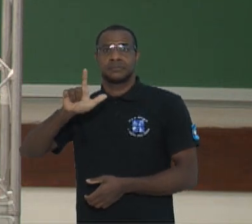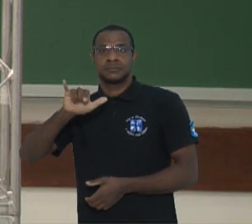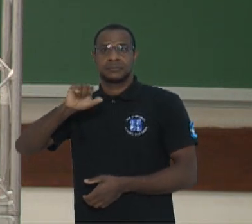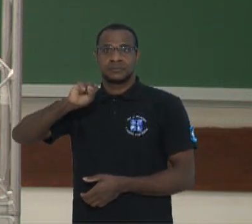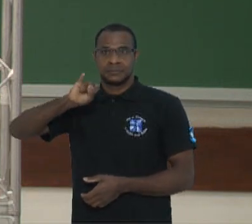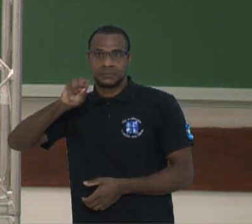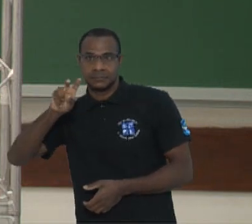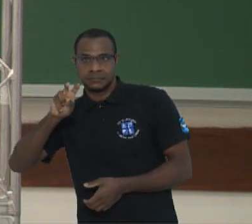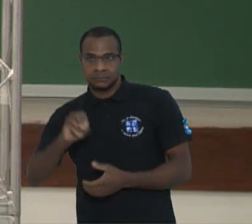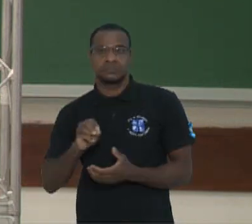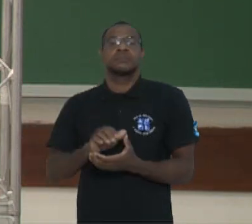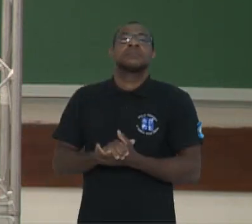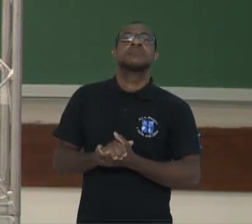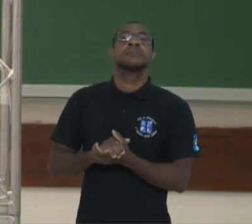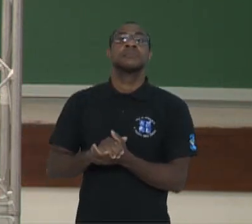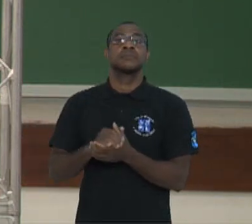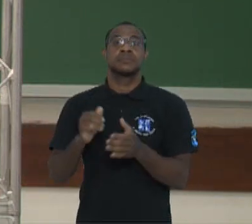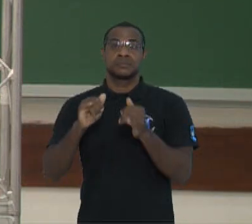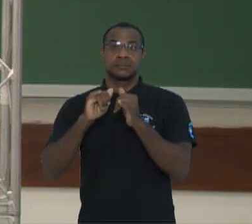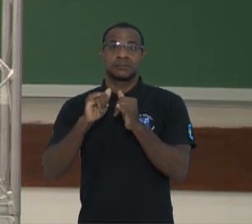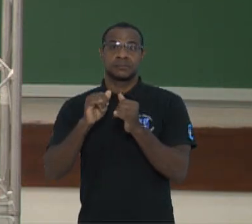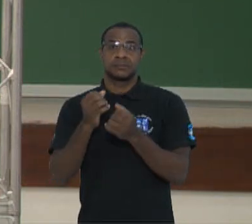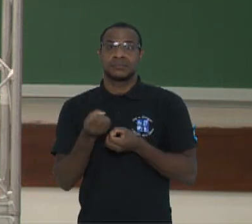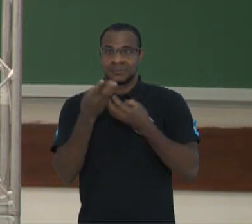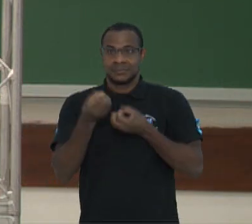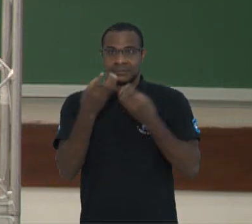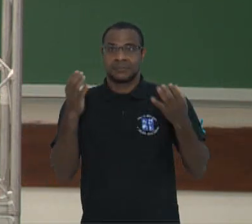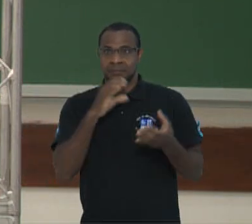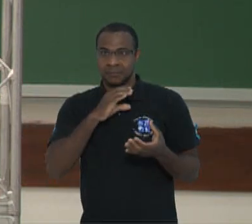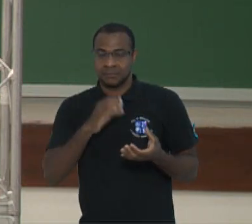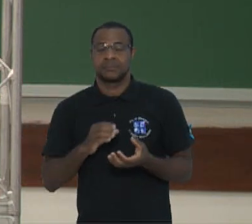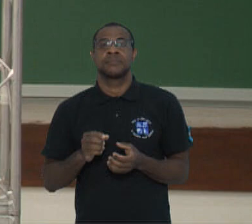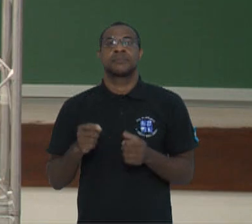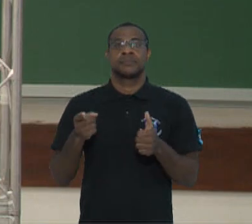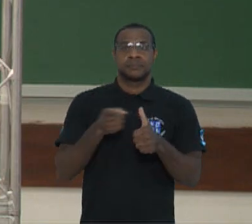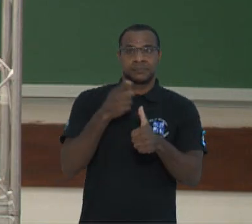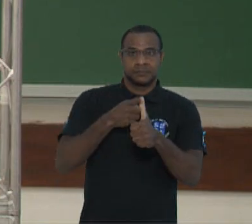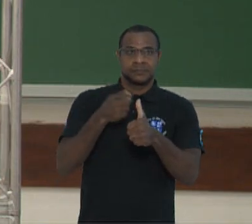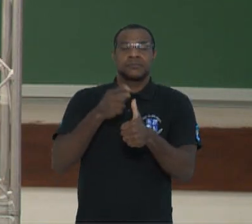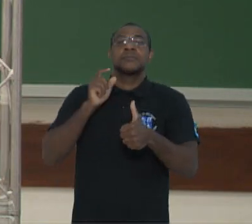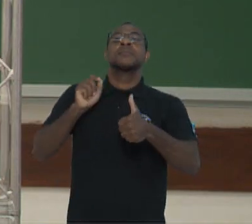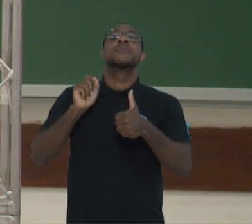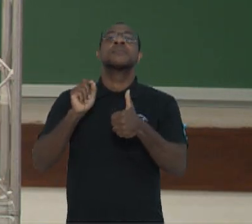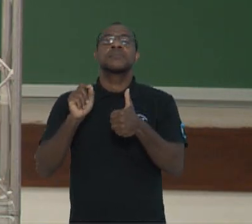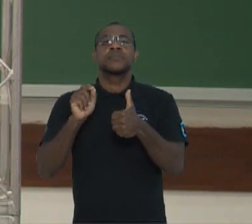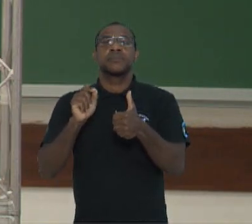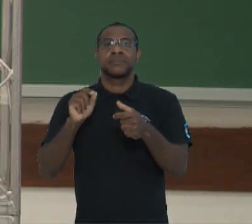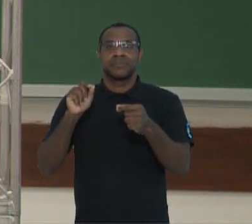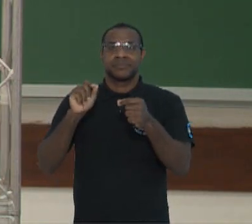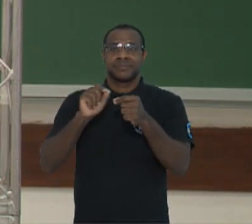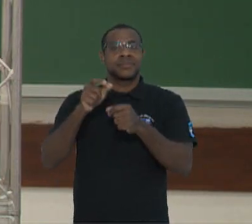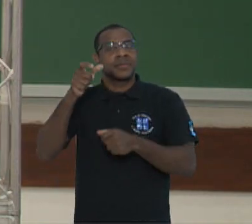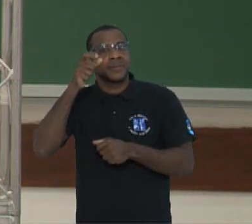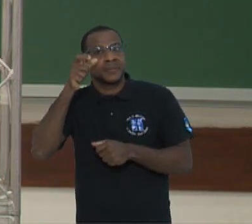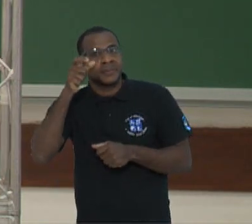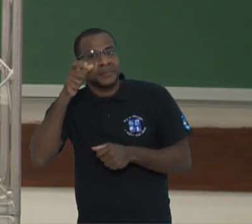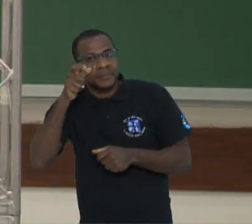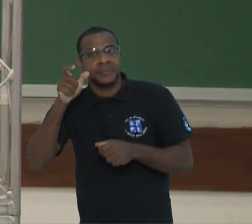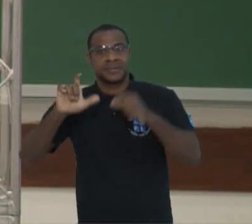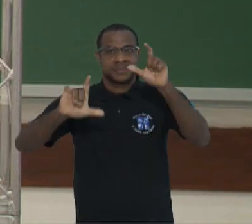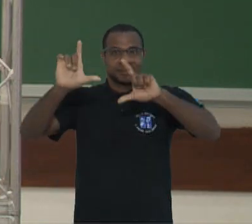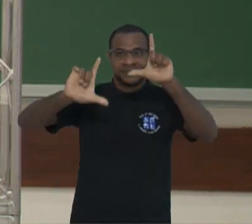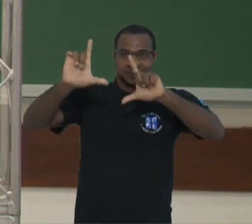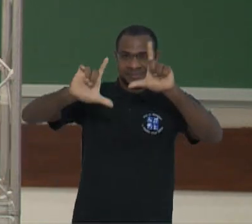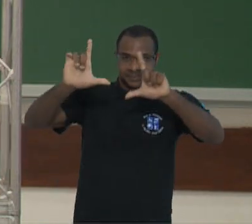pessoal, uns recadinhos rápidos para vocês. Primeiro, lembrando que quem está fazendo as aulas televisionadas pelo aplicativo